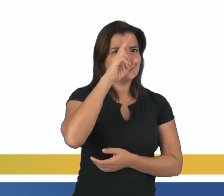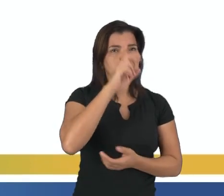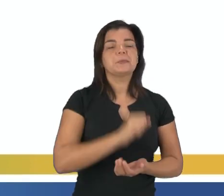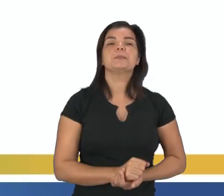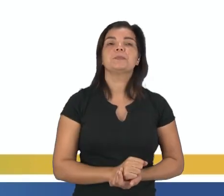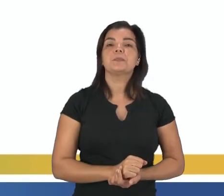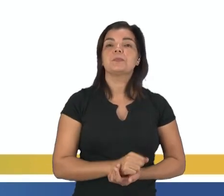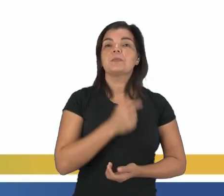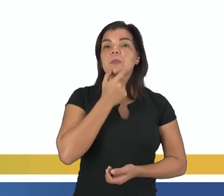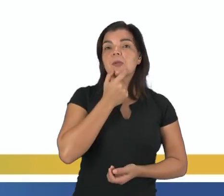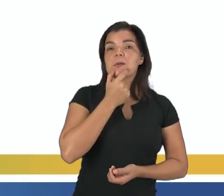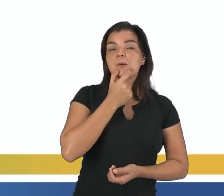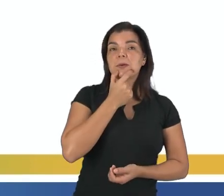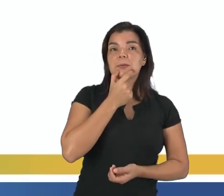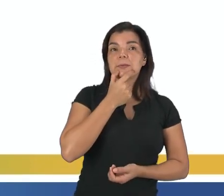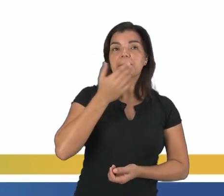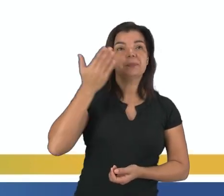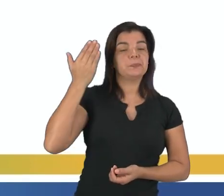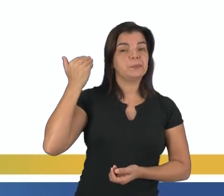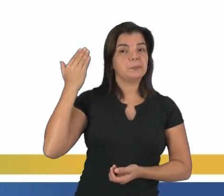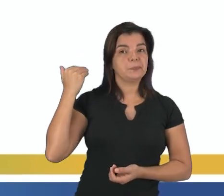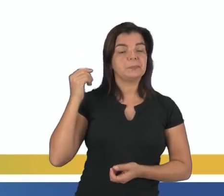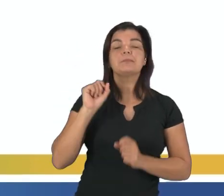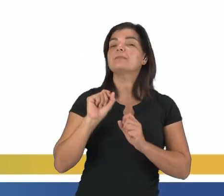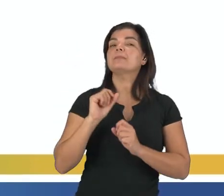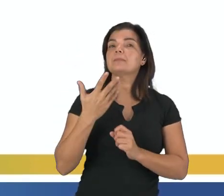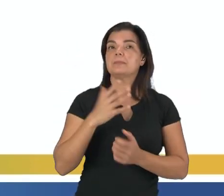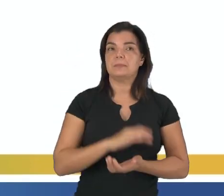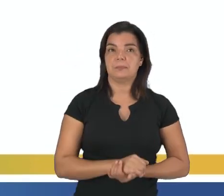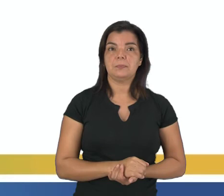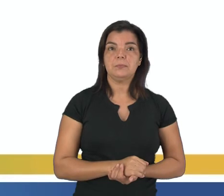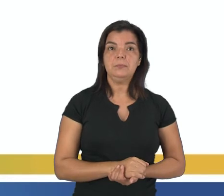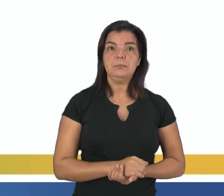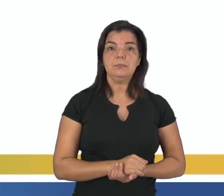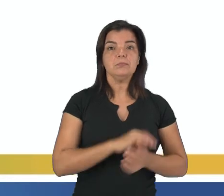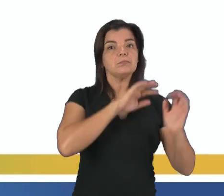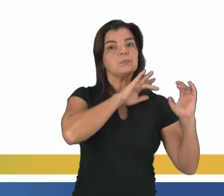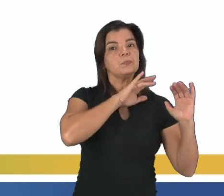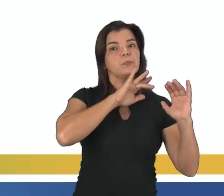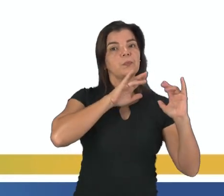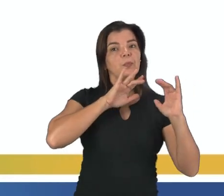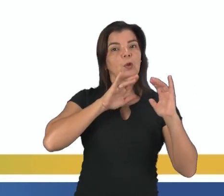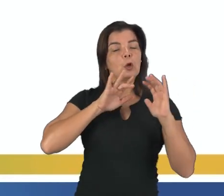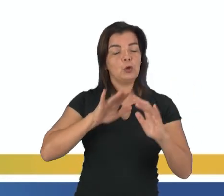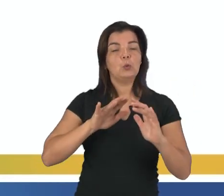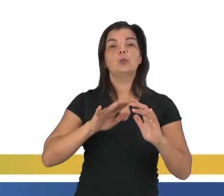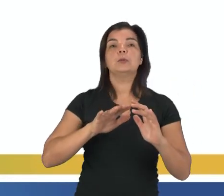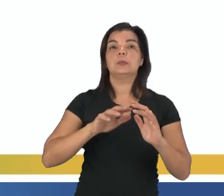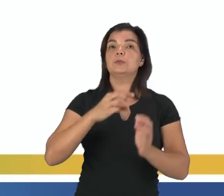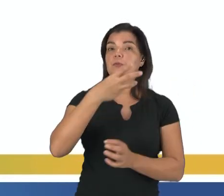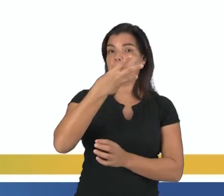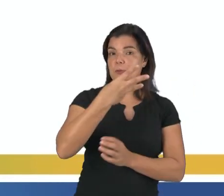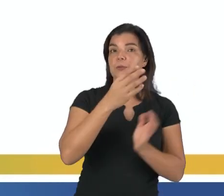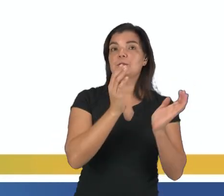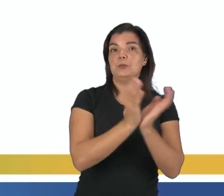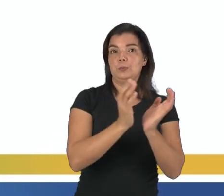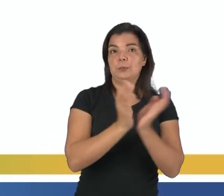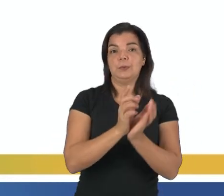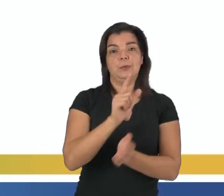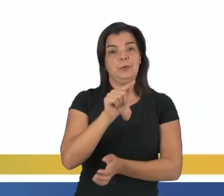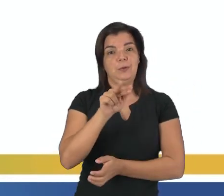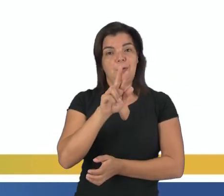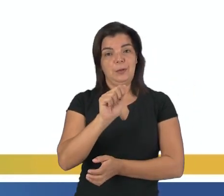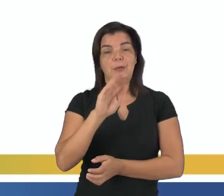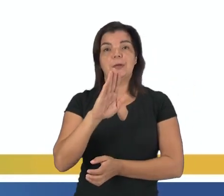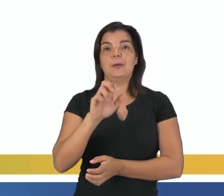Então vamos lá é bom que que aconteceu lá no inglês antigo uma das coisas que marcou foi a invasão das três